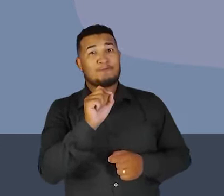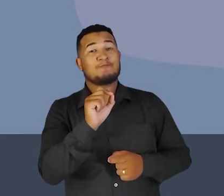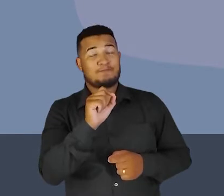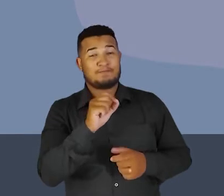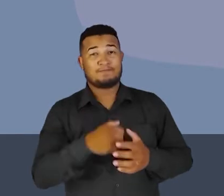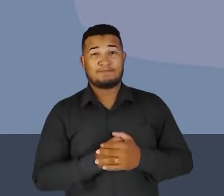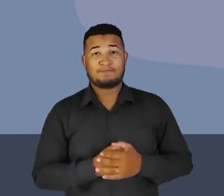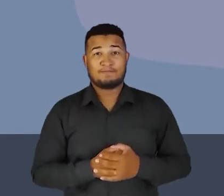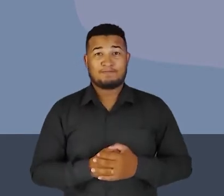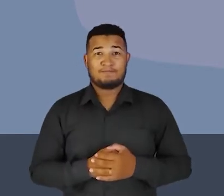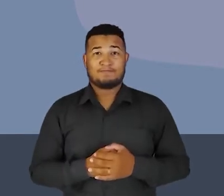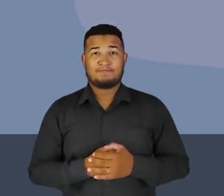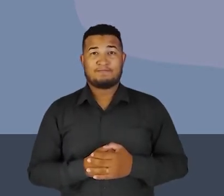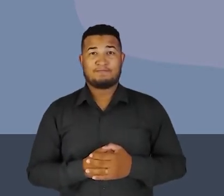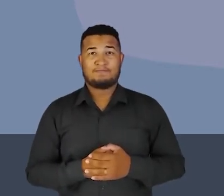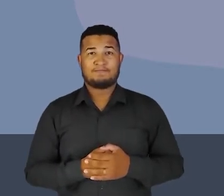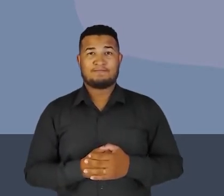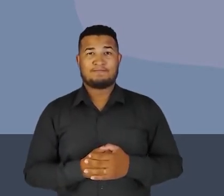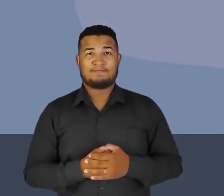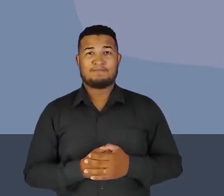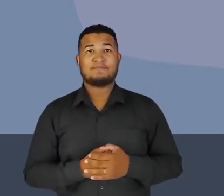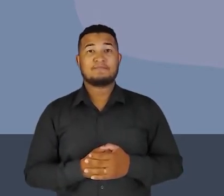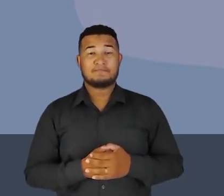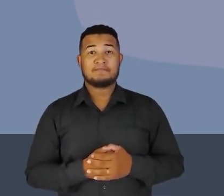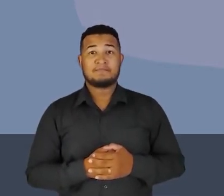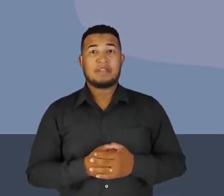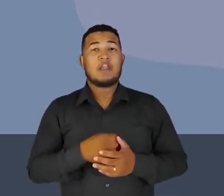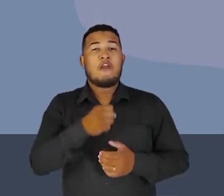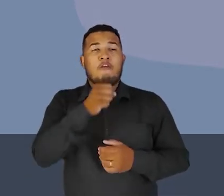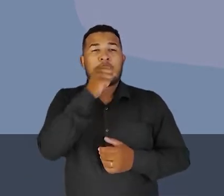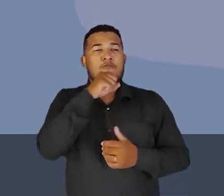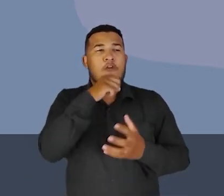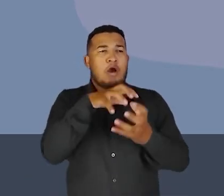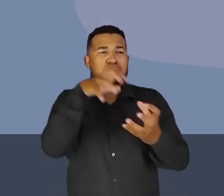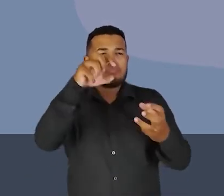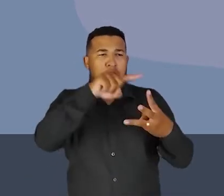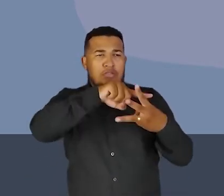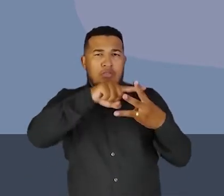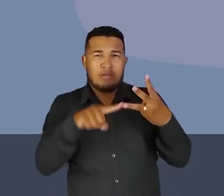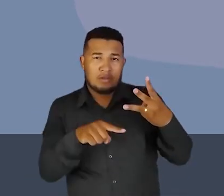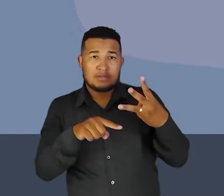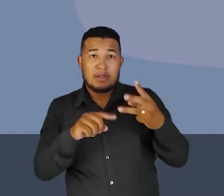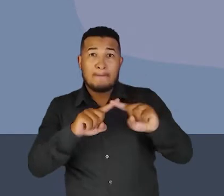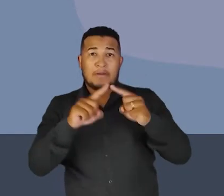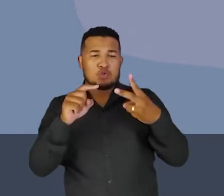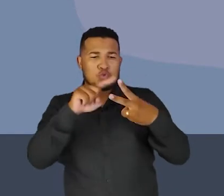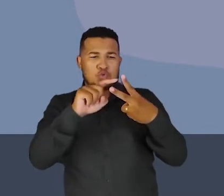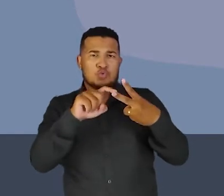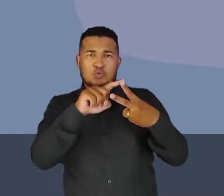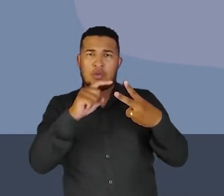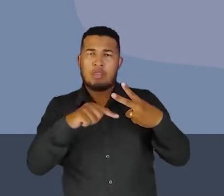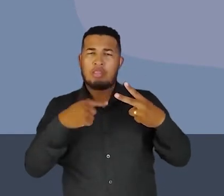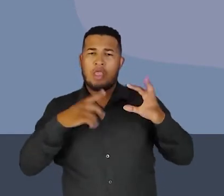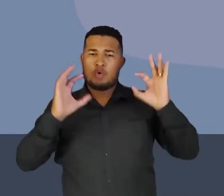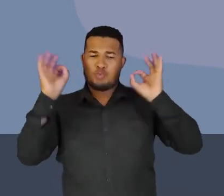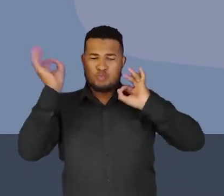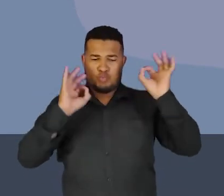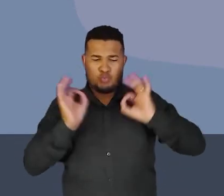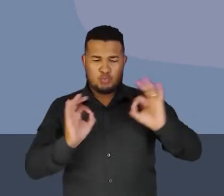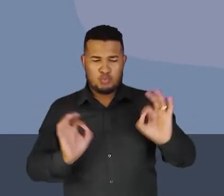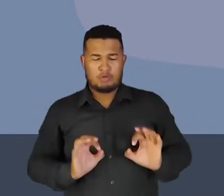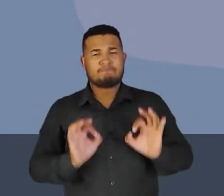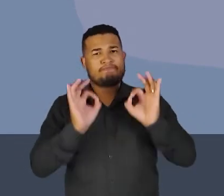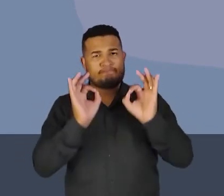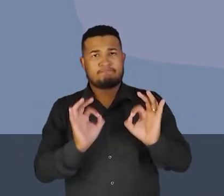terceira situação. 3 senhoras, porém só 2 vestidas com roupas,